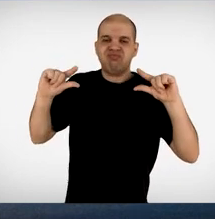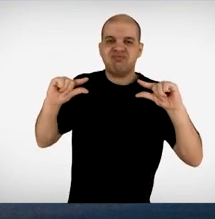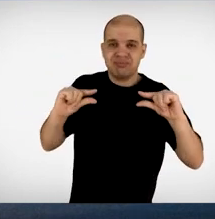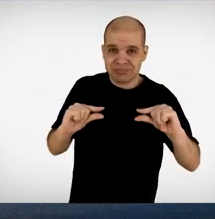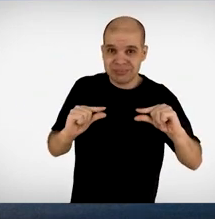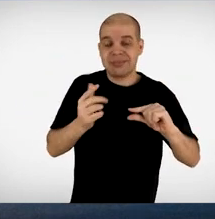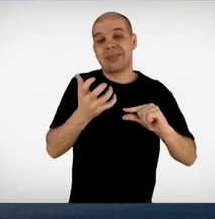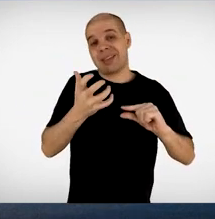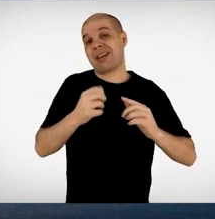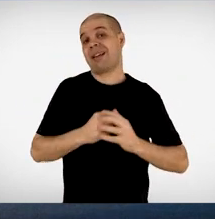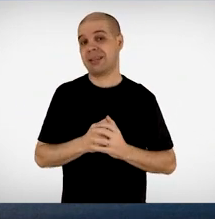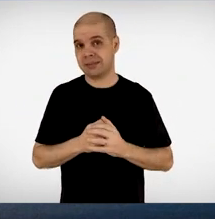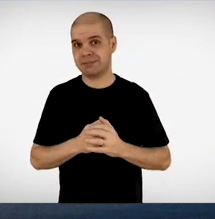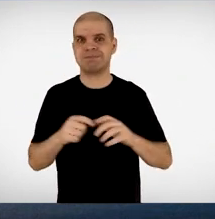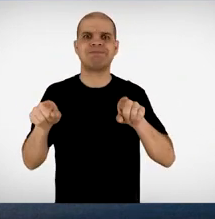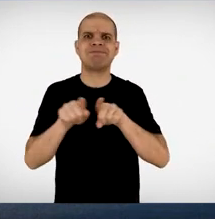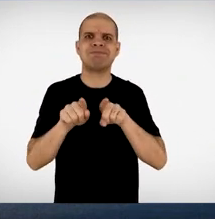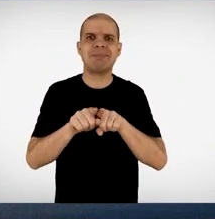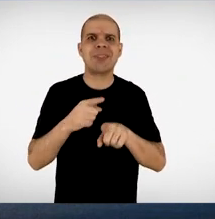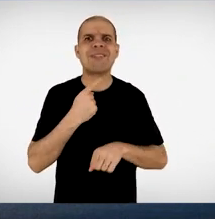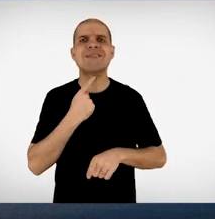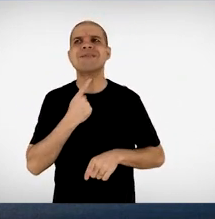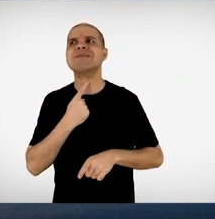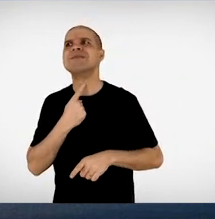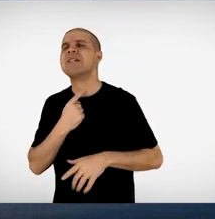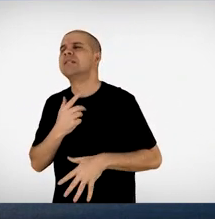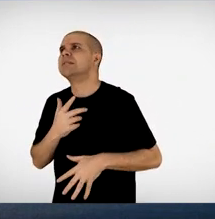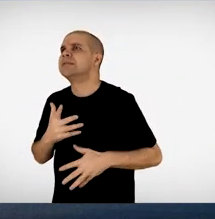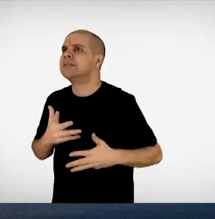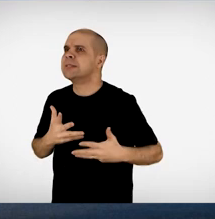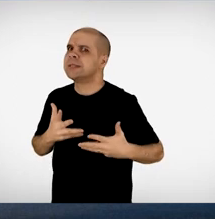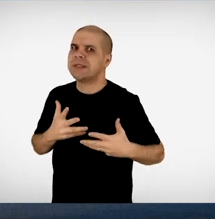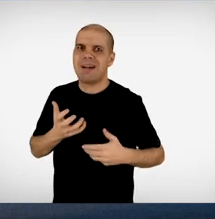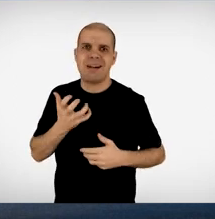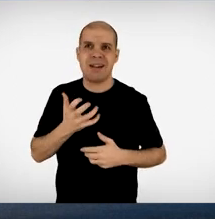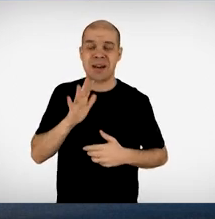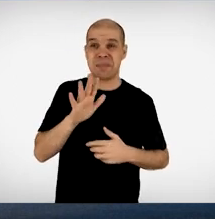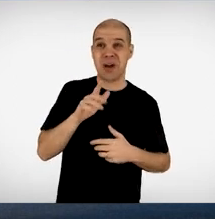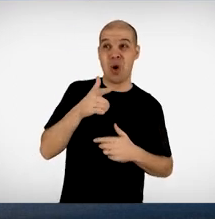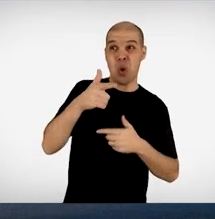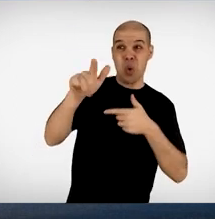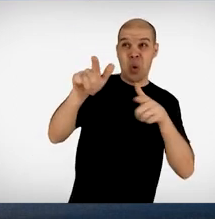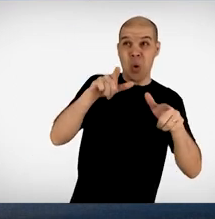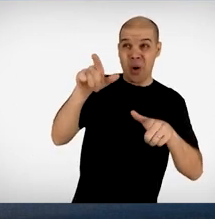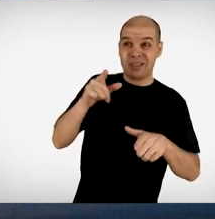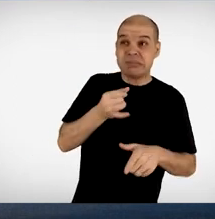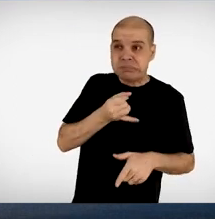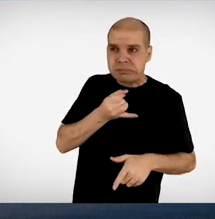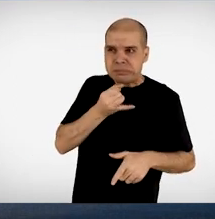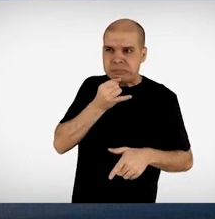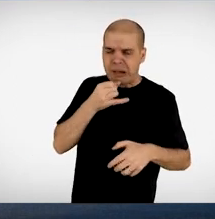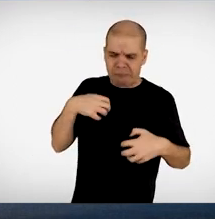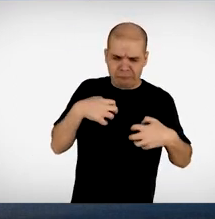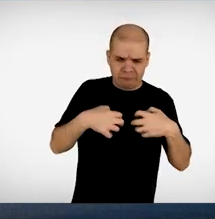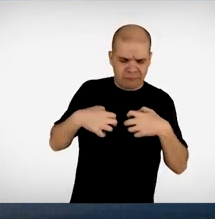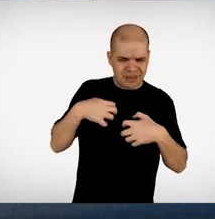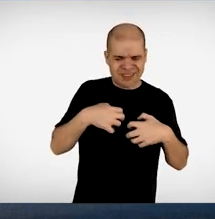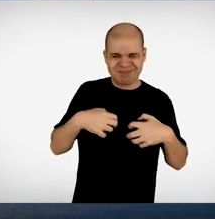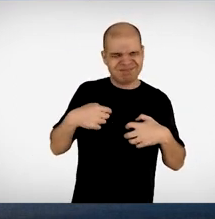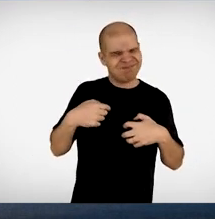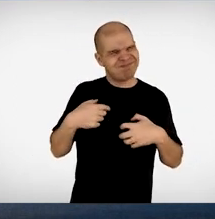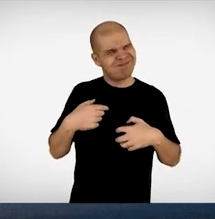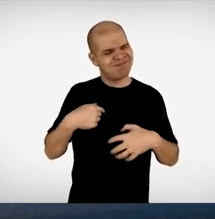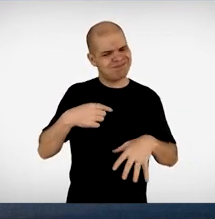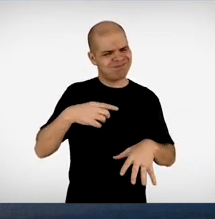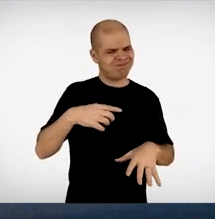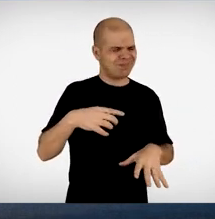muito interessante é que ela é capaz de sustentar desejos apesar da dor que isso pode causar ao outro. E acho que isso